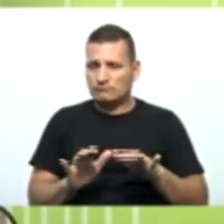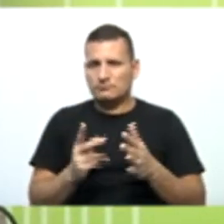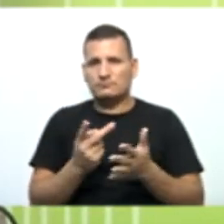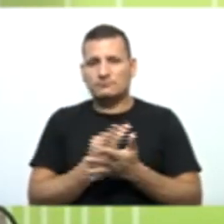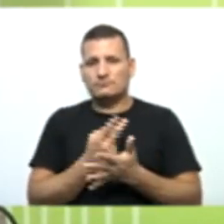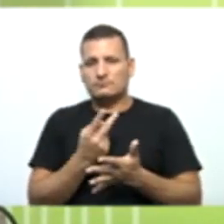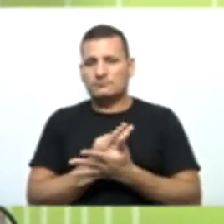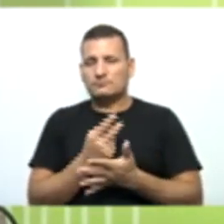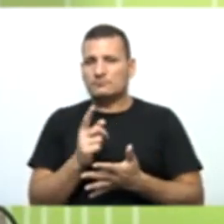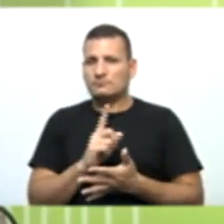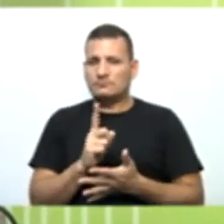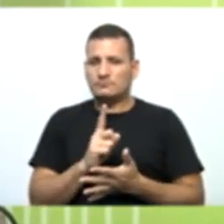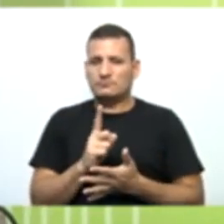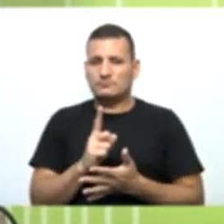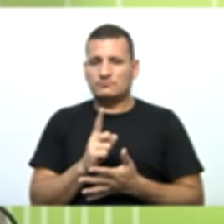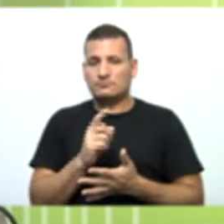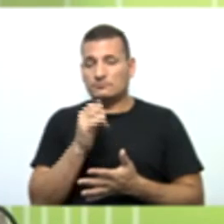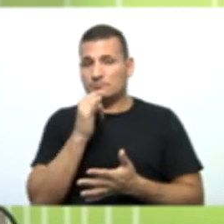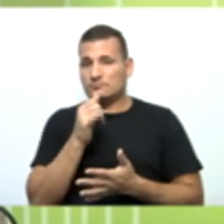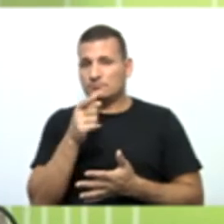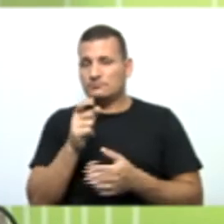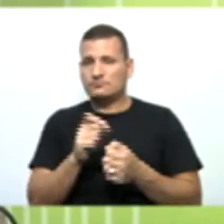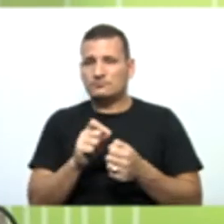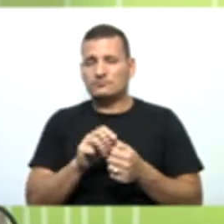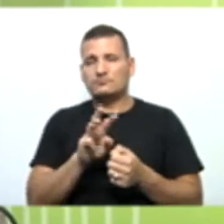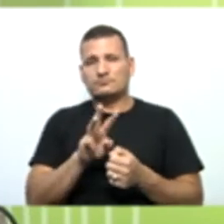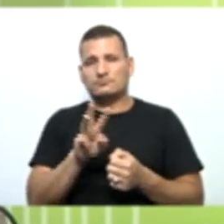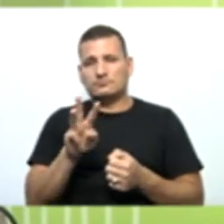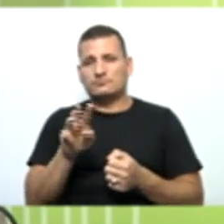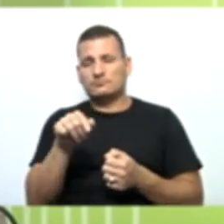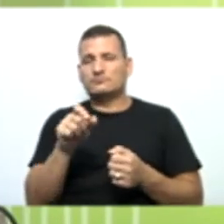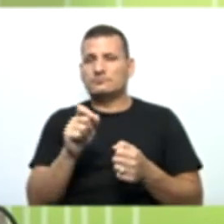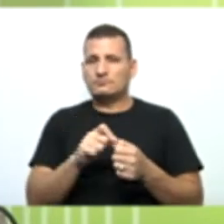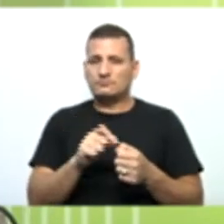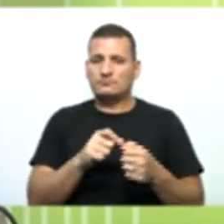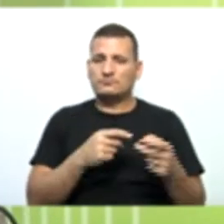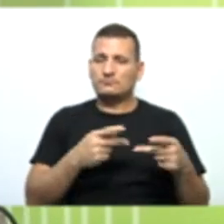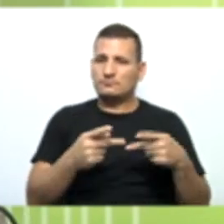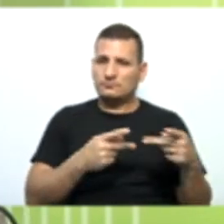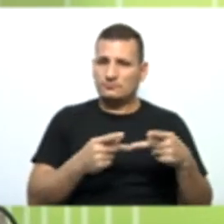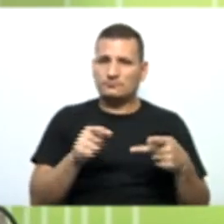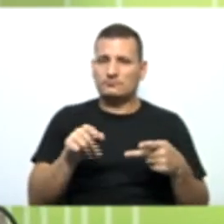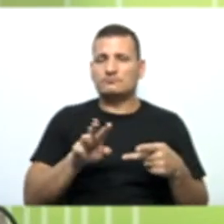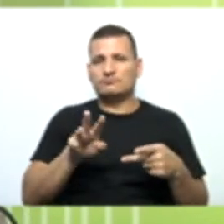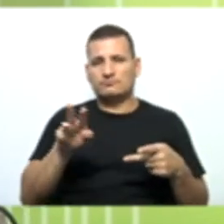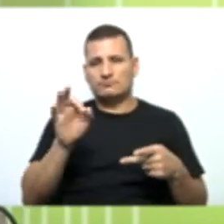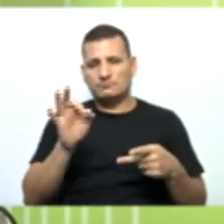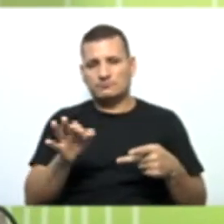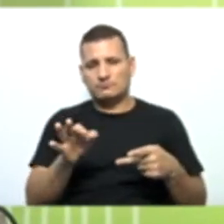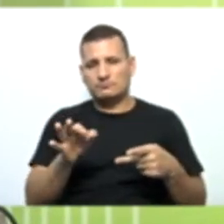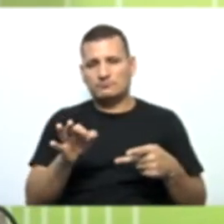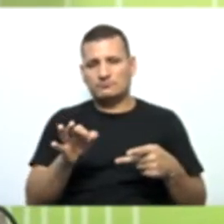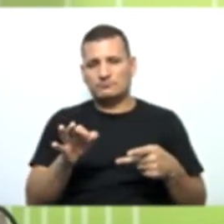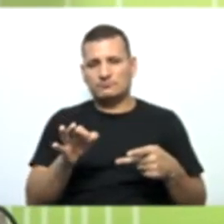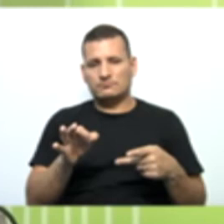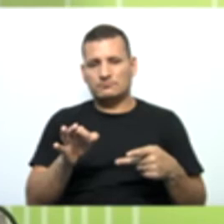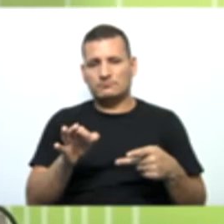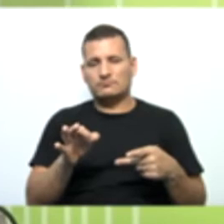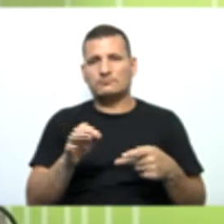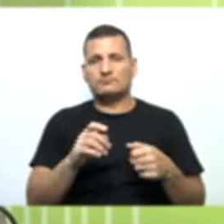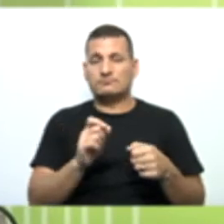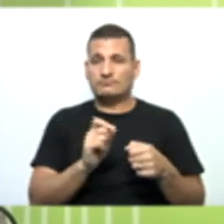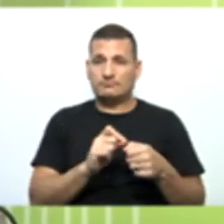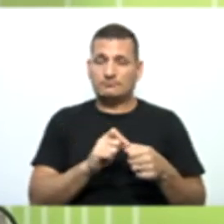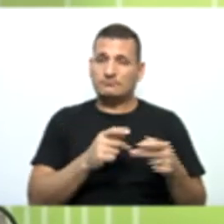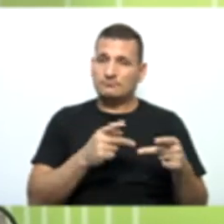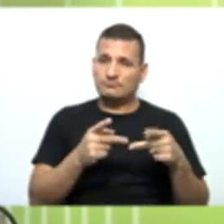errada, certo? Se você vai fazer um site, faça o projeto desse site, certo? Faça o projeto desse